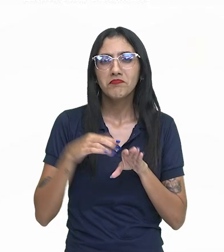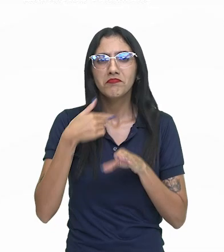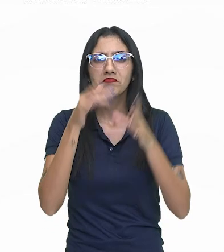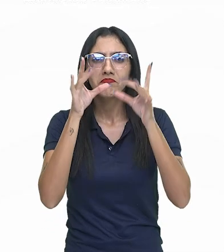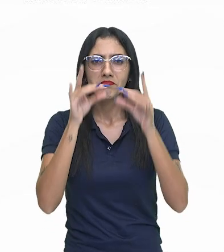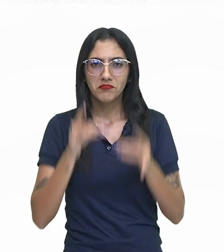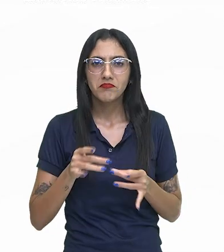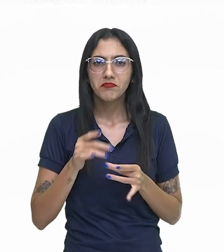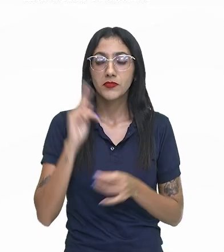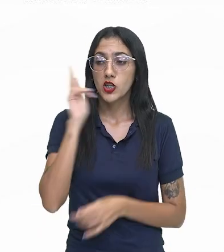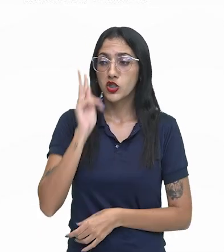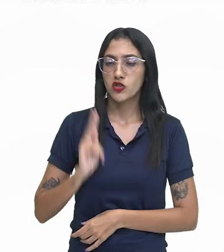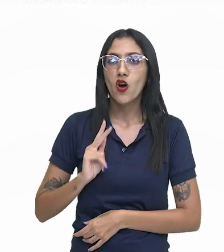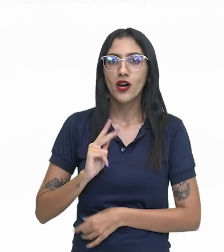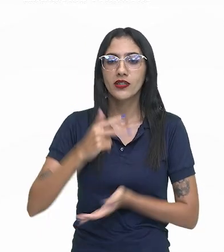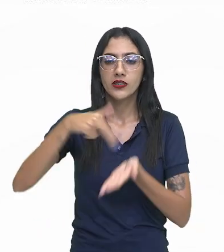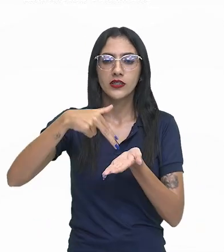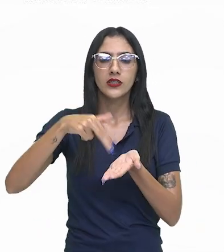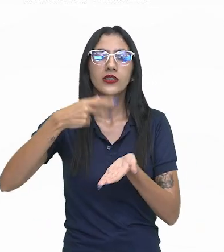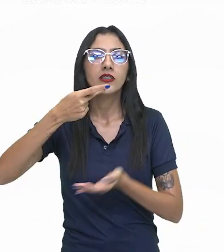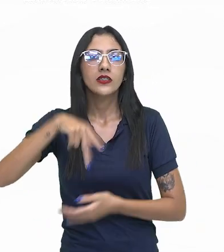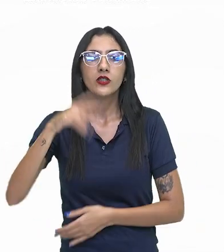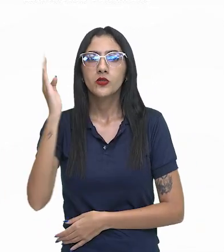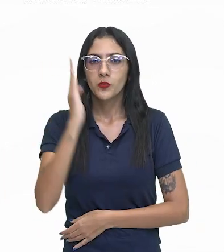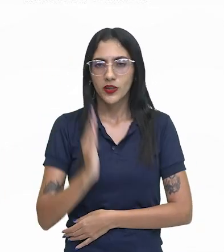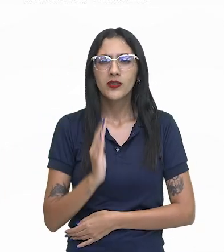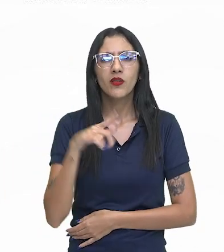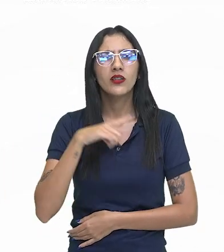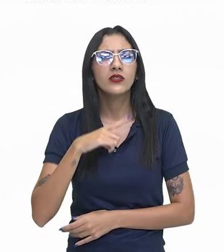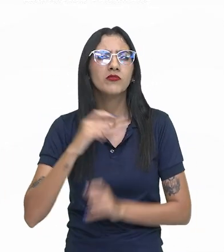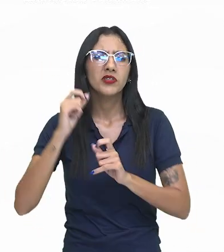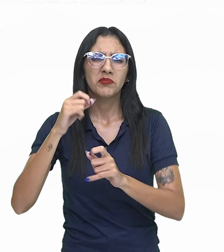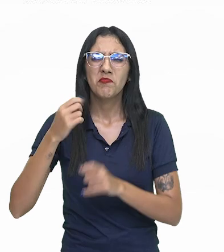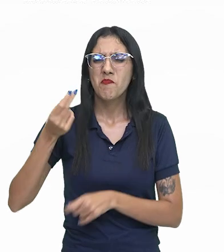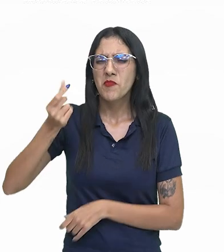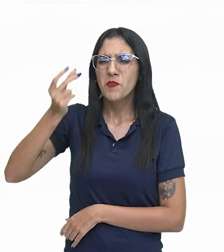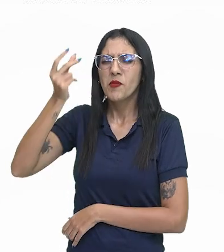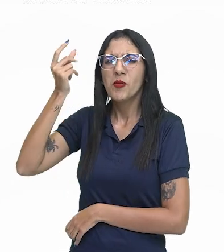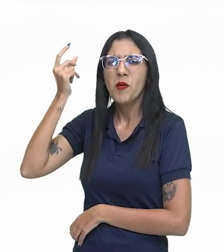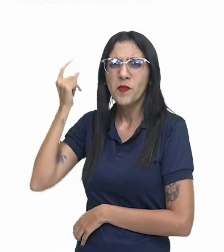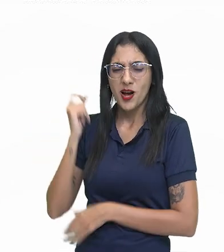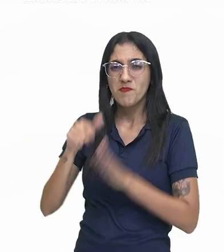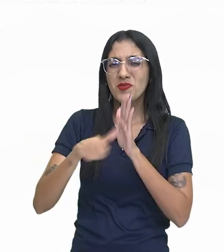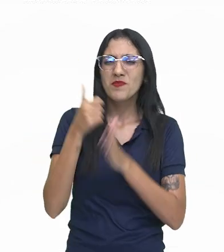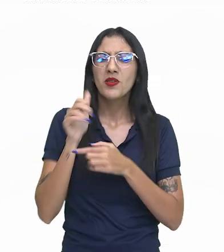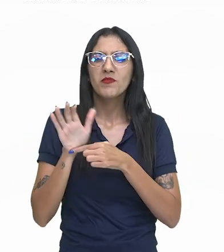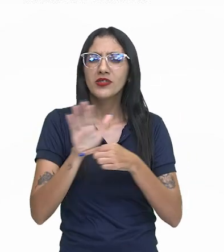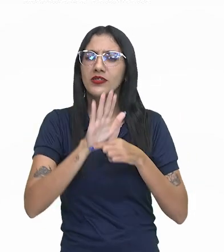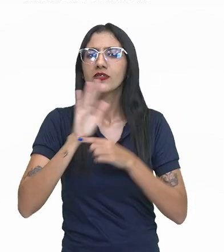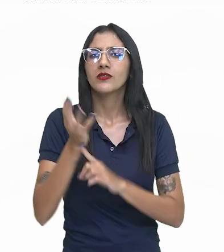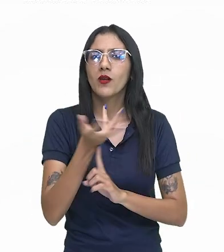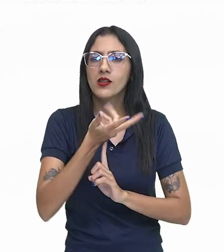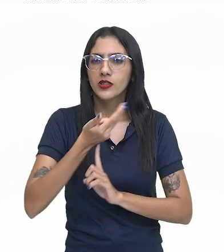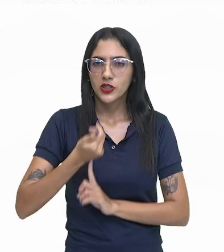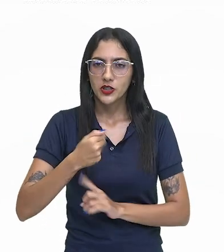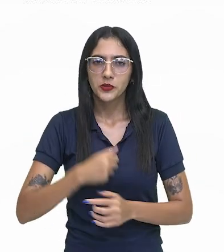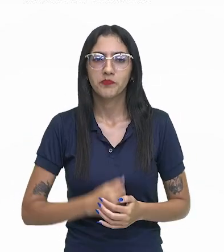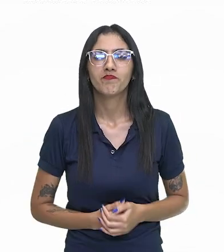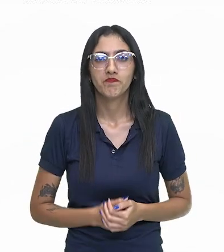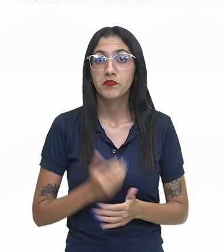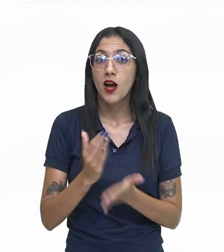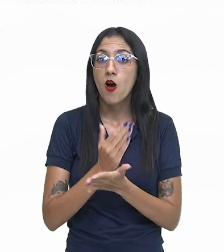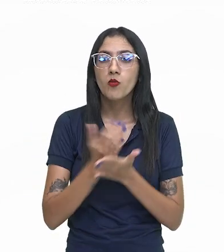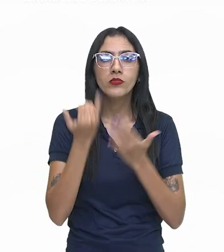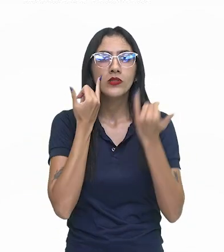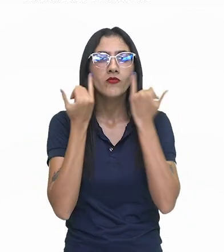dança no Brasil. A história da dança no Brasil remonta às primeiras expressões artísticas presenciadas. Alguns relatos